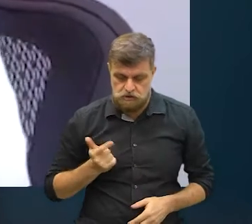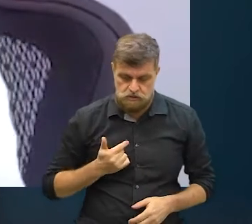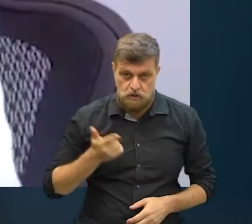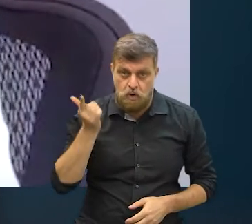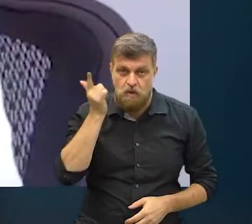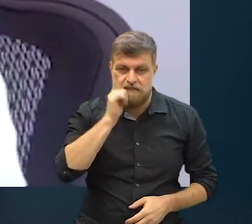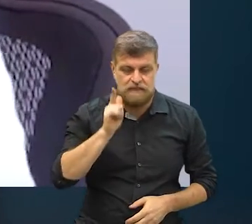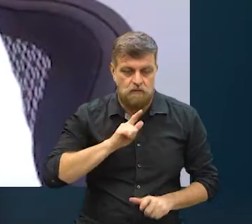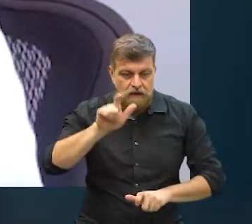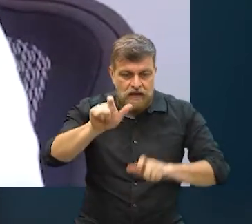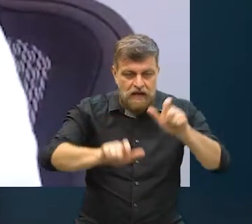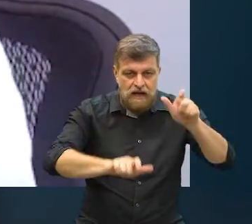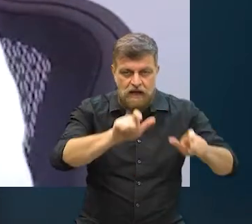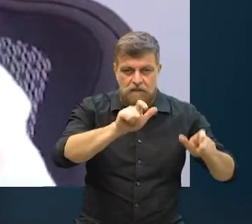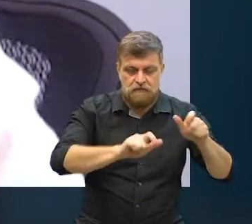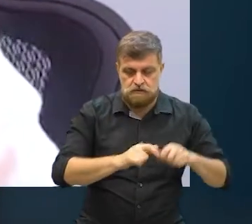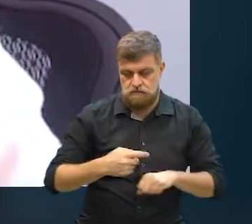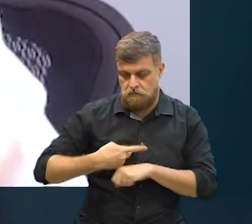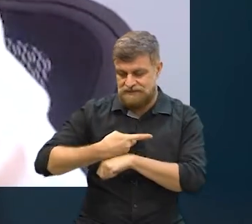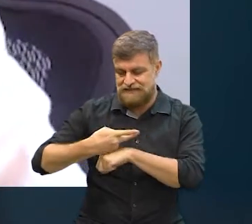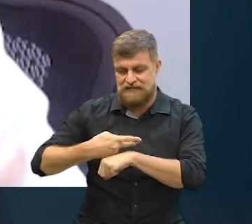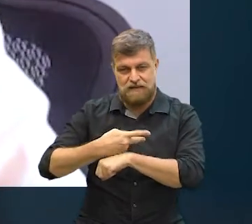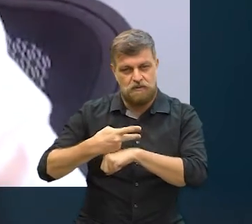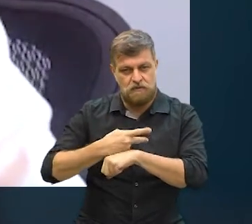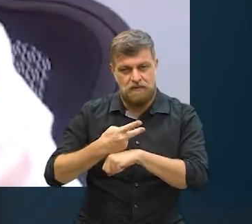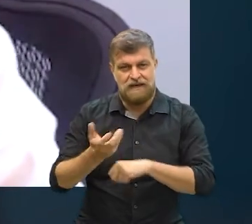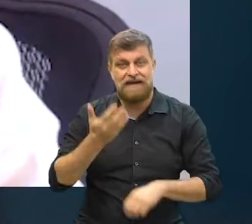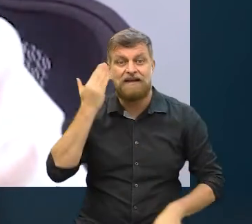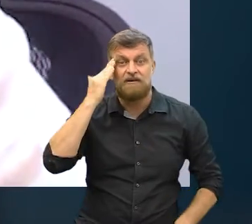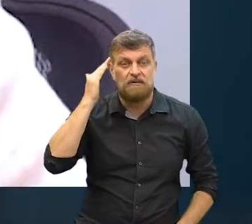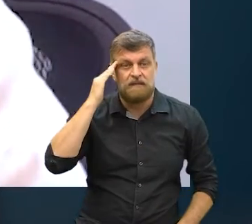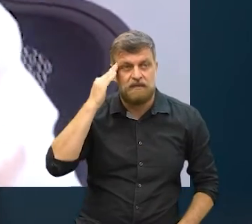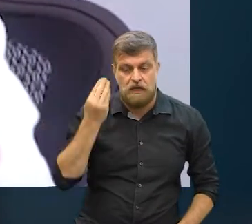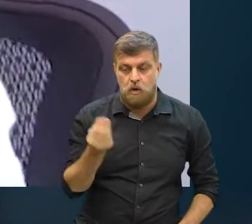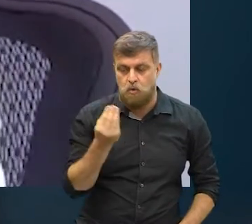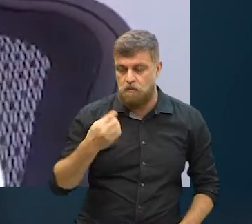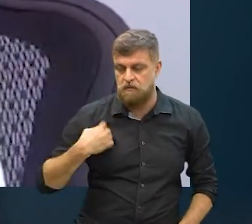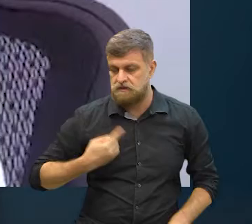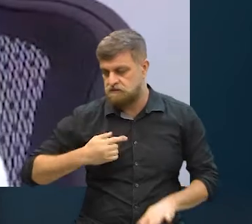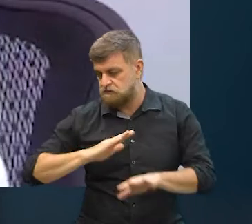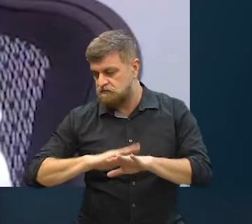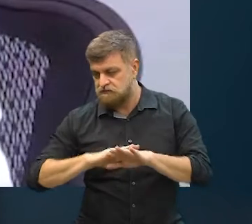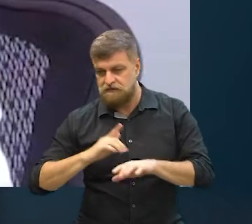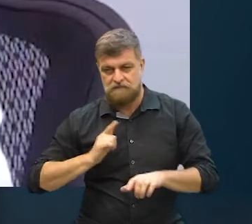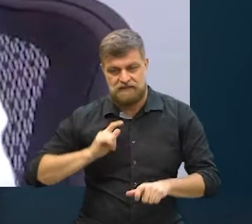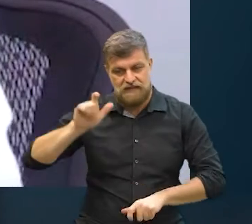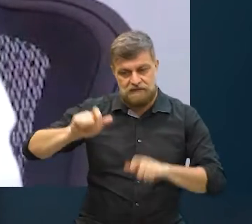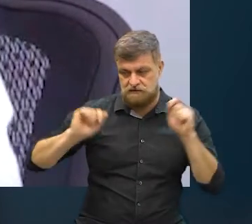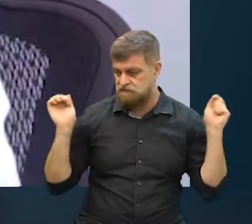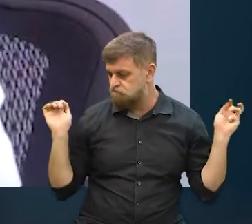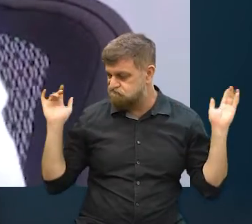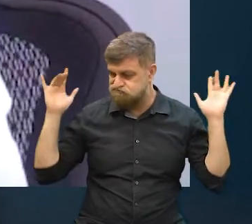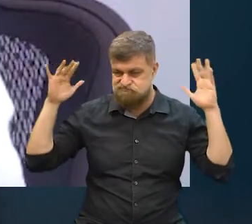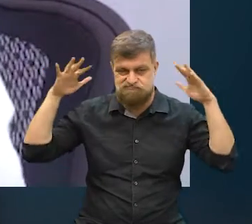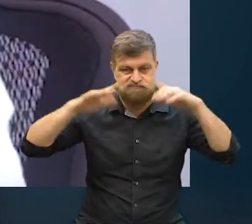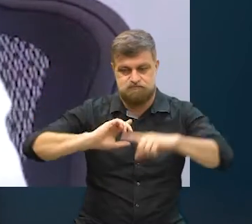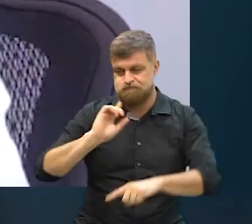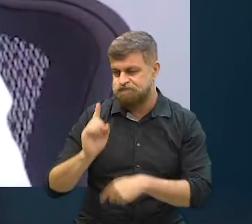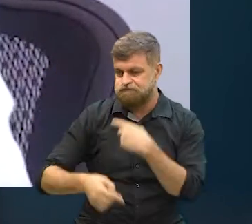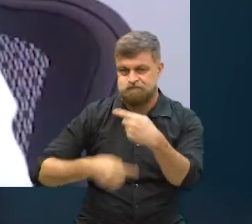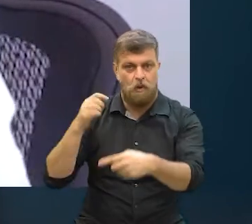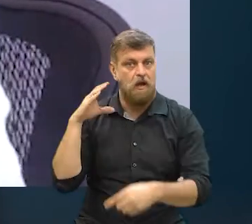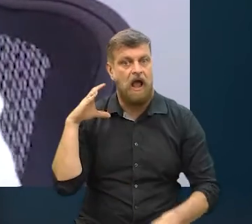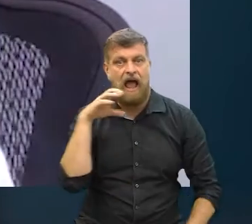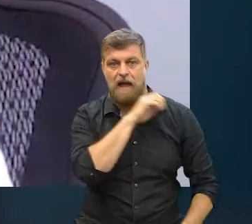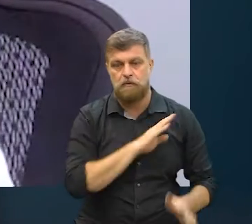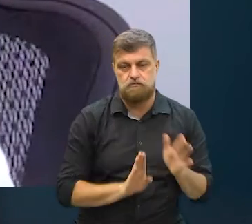gente formatou para franquia, as pessoas começaram a nos procurar tentando entender o que a gente fazia para ter tanta cliente, tanto